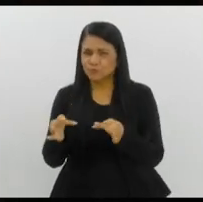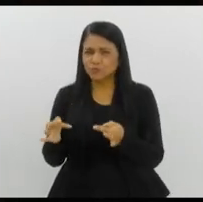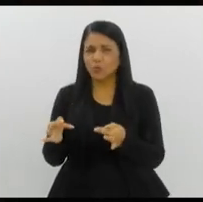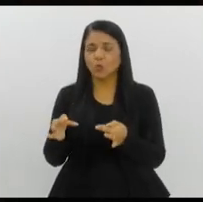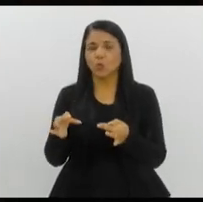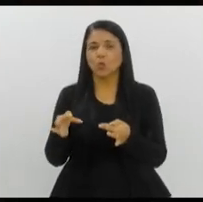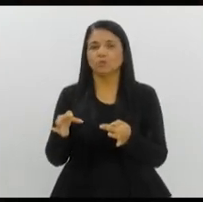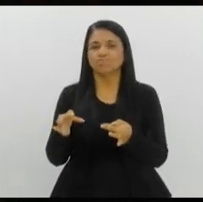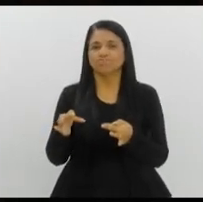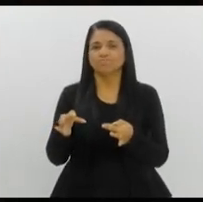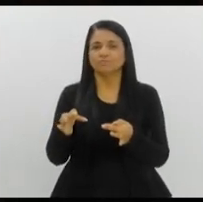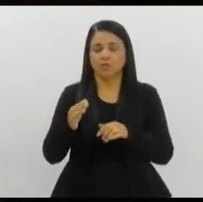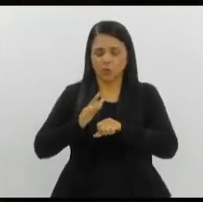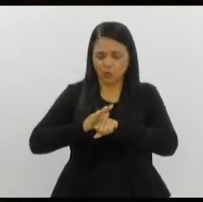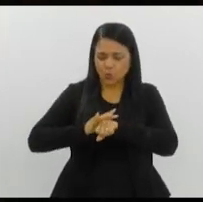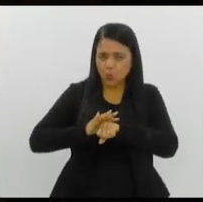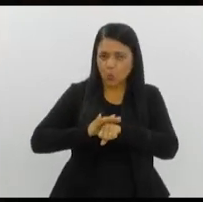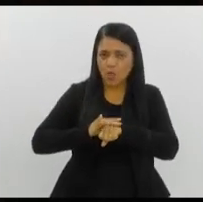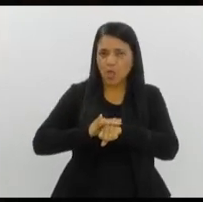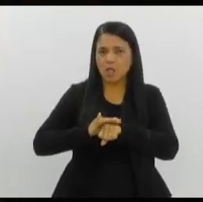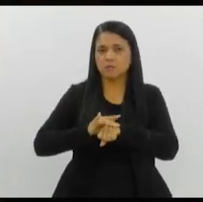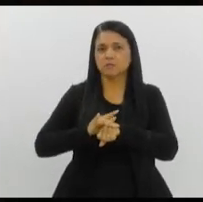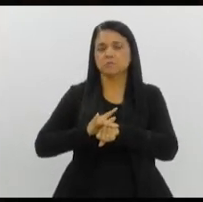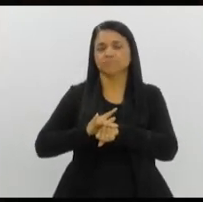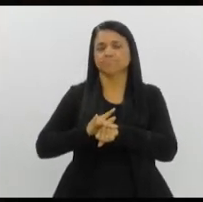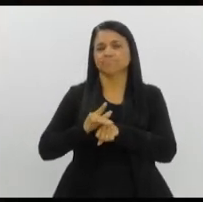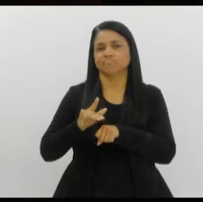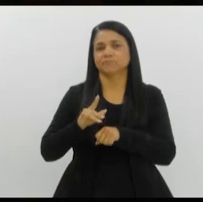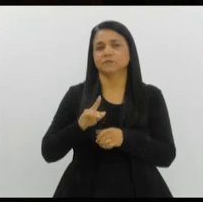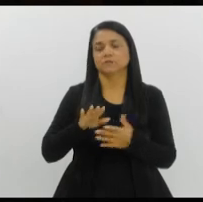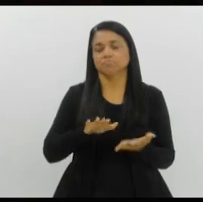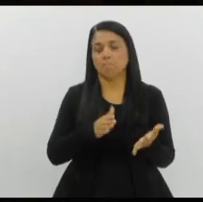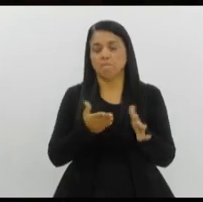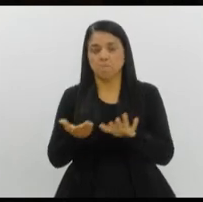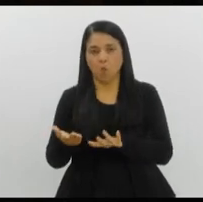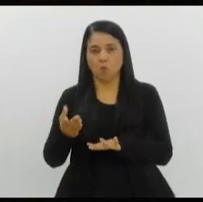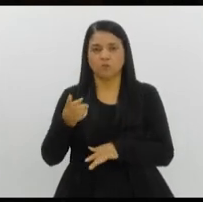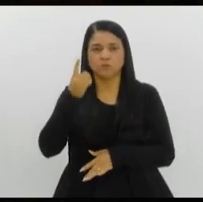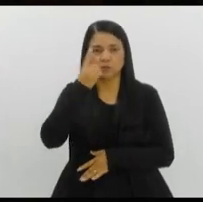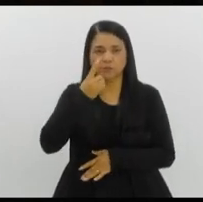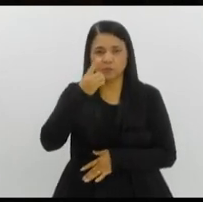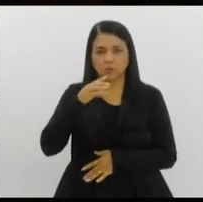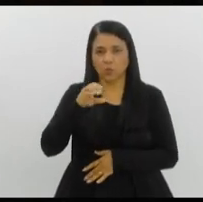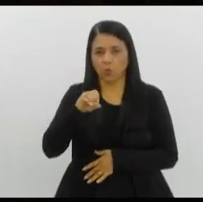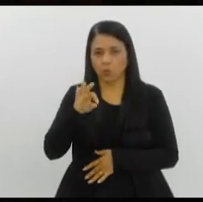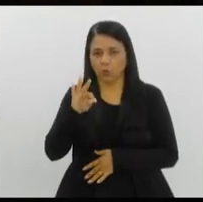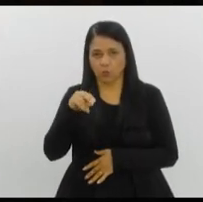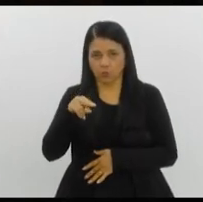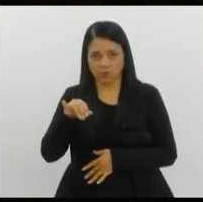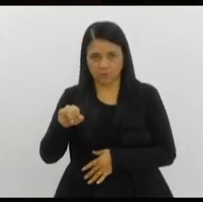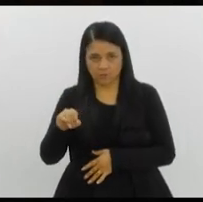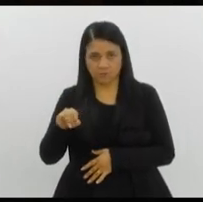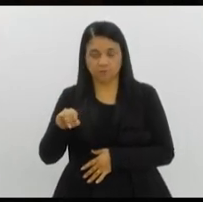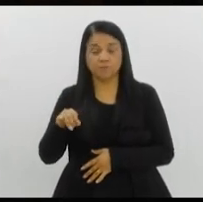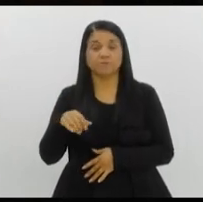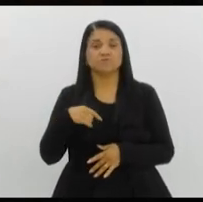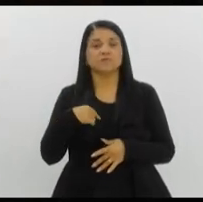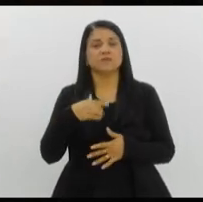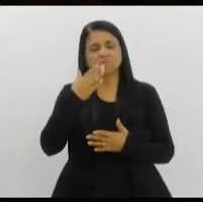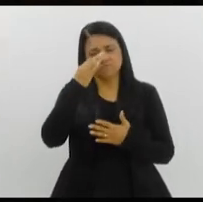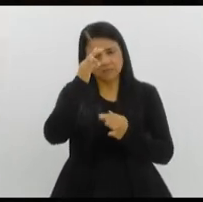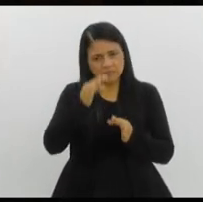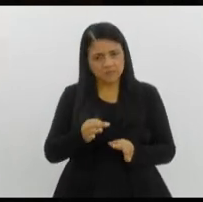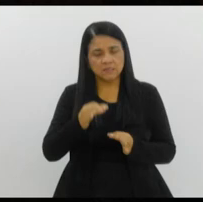dessa terrível doença que levou o deputado Otônio de Paula, eu tenho certeza que o Deus que